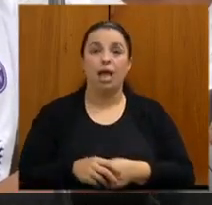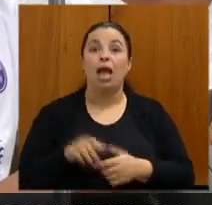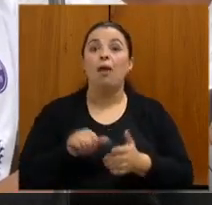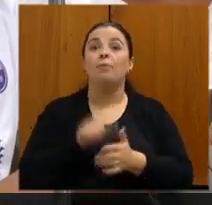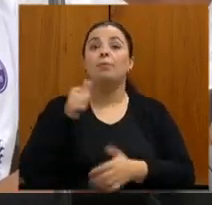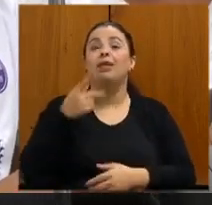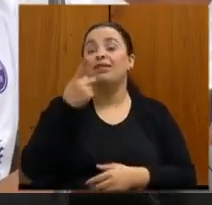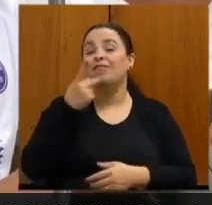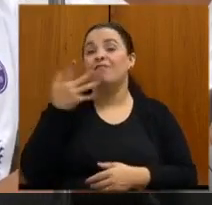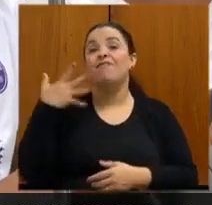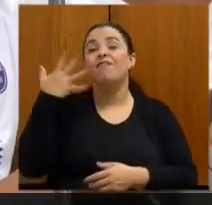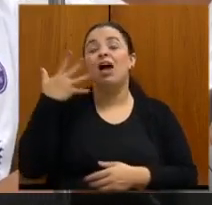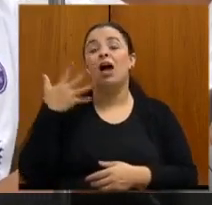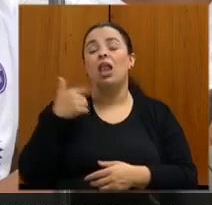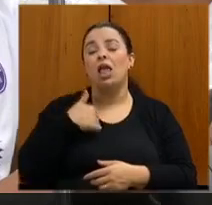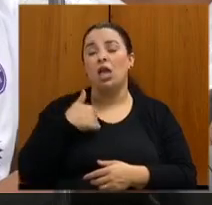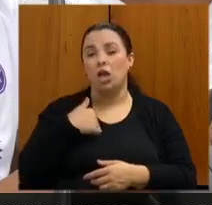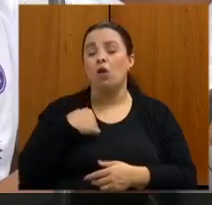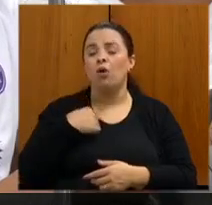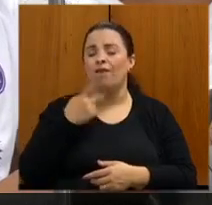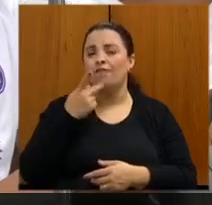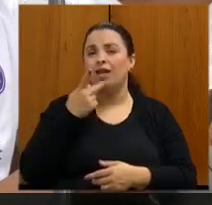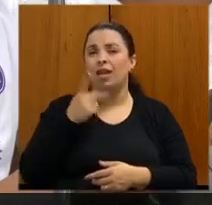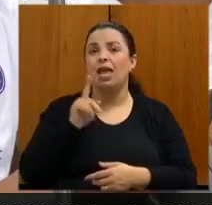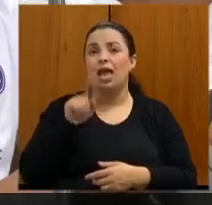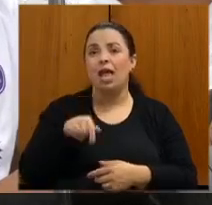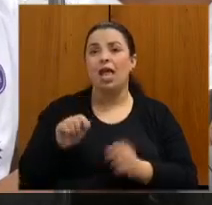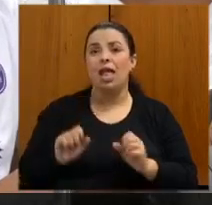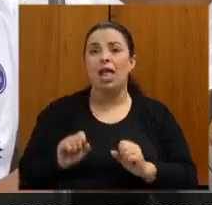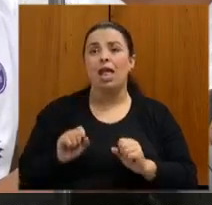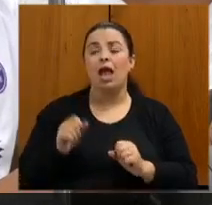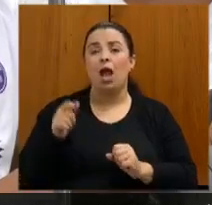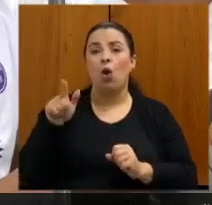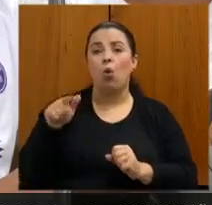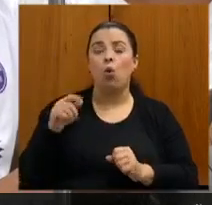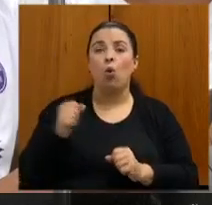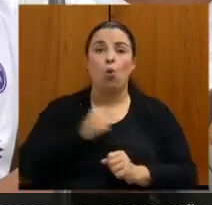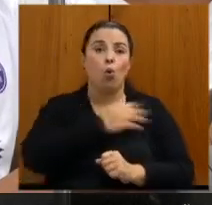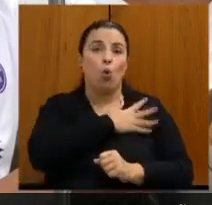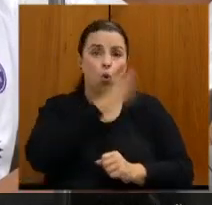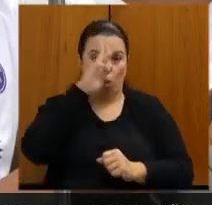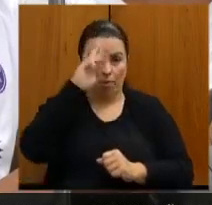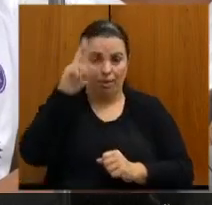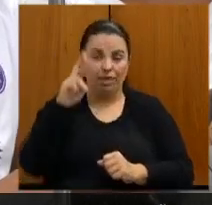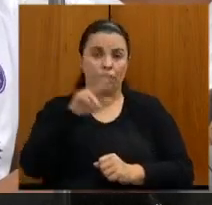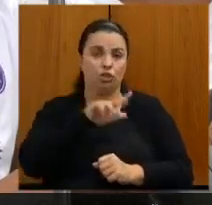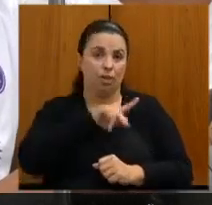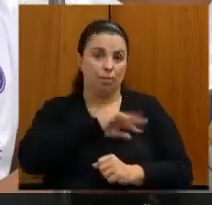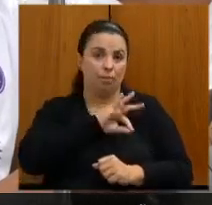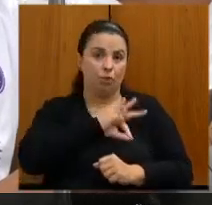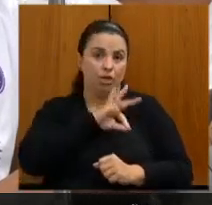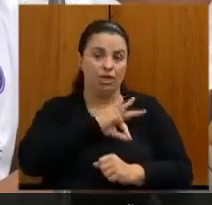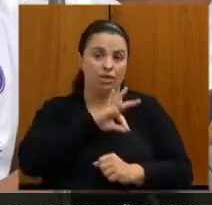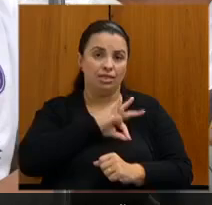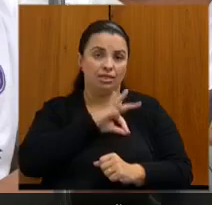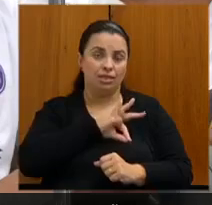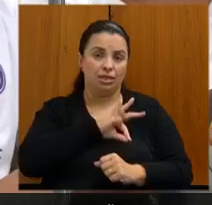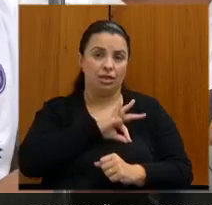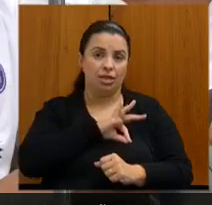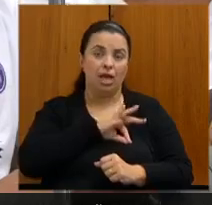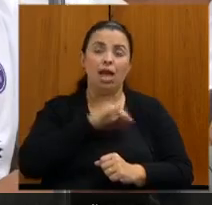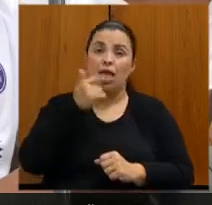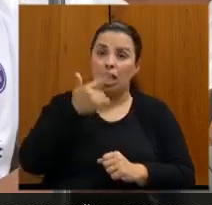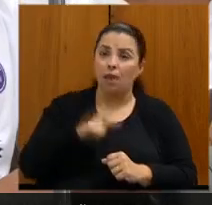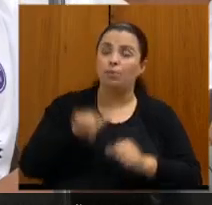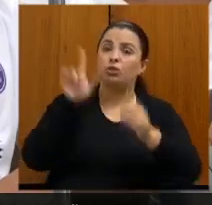foi repetindo o que que o comandante da Polícia falou em pergunta porque eu não tinha entendido e